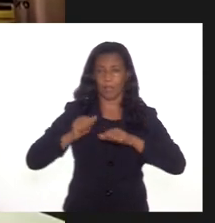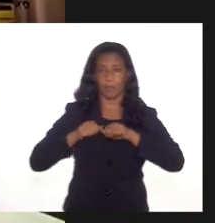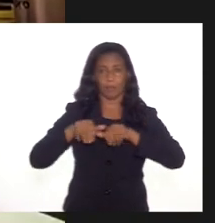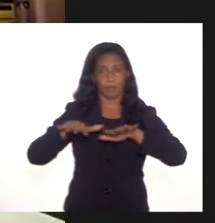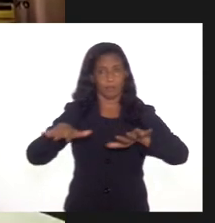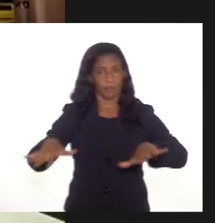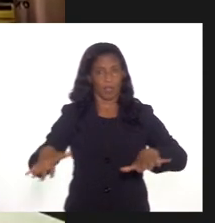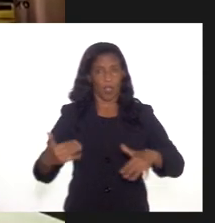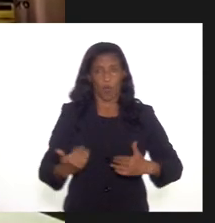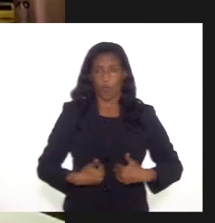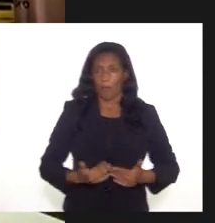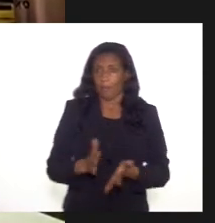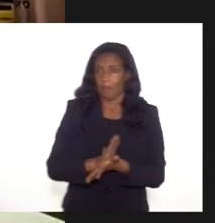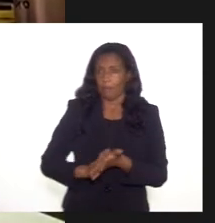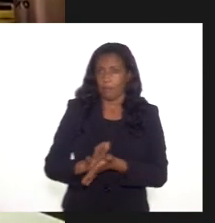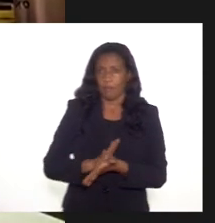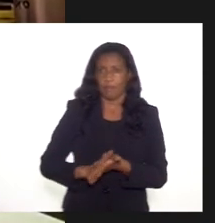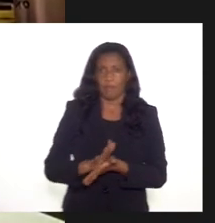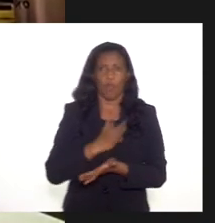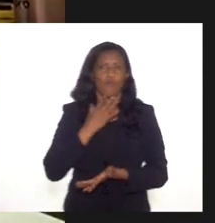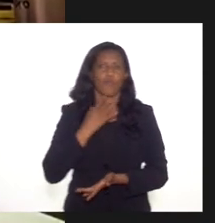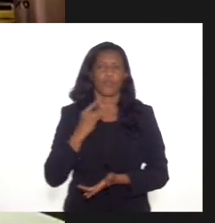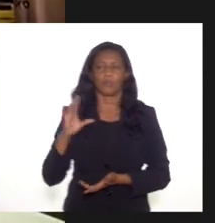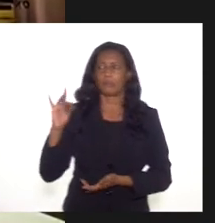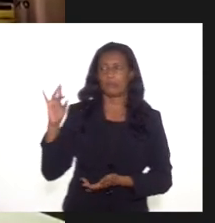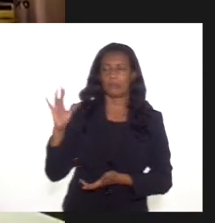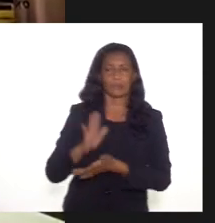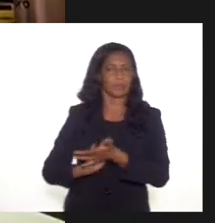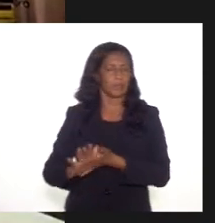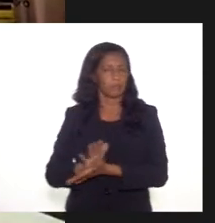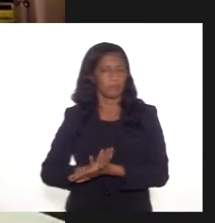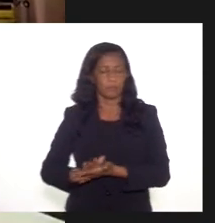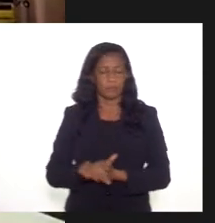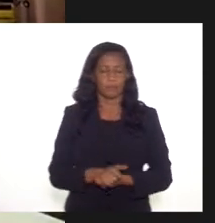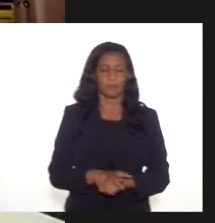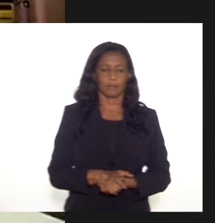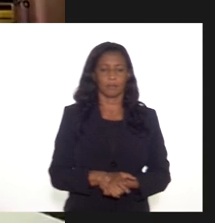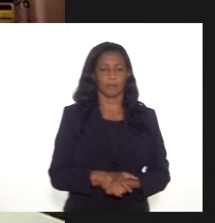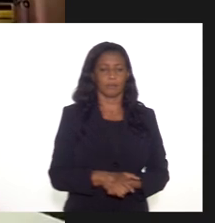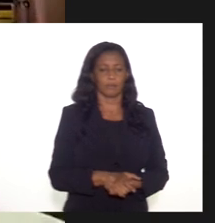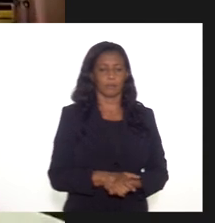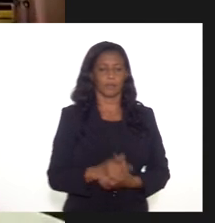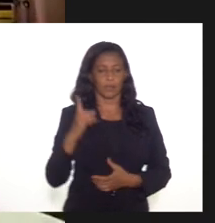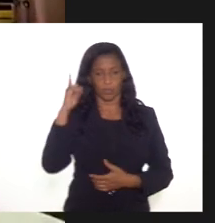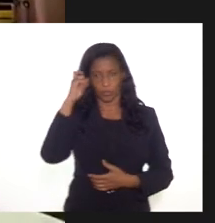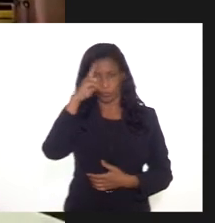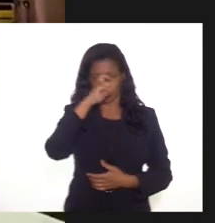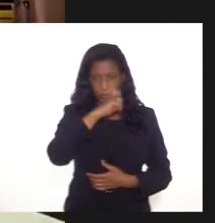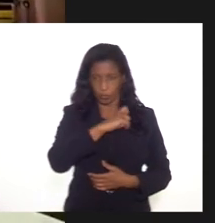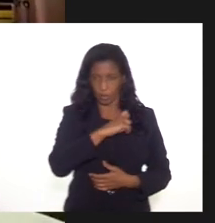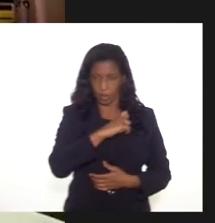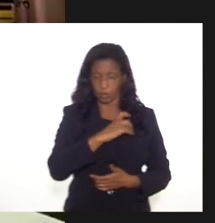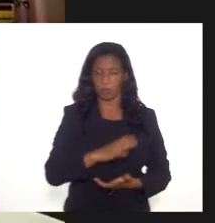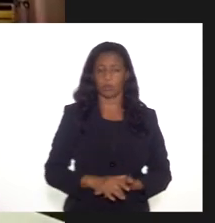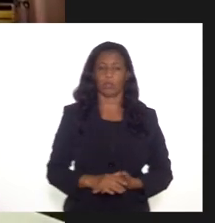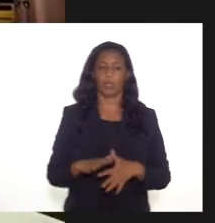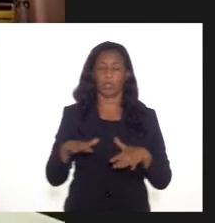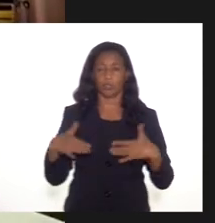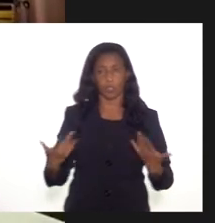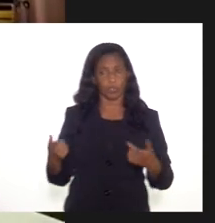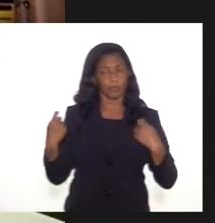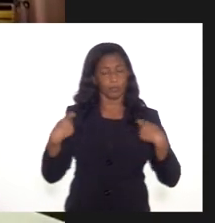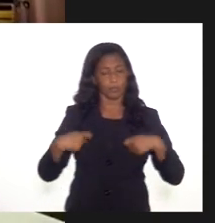sem passar fome, sem passar sede, sem passar dificuldades concretas, a gente